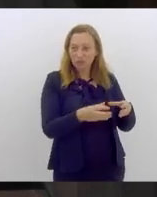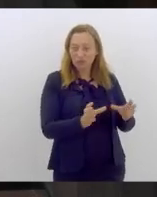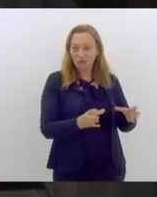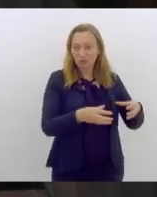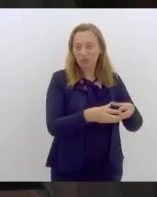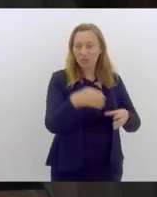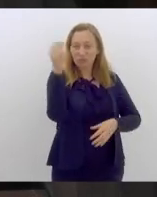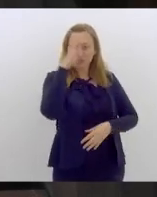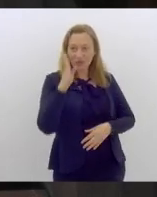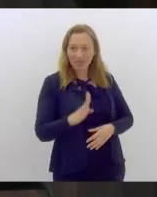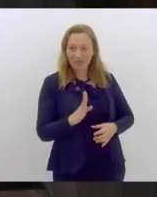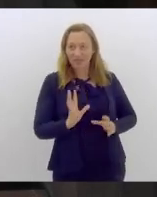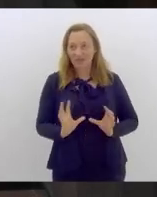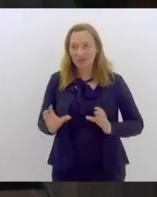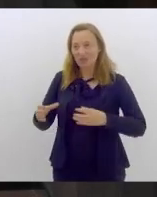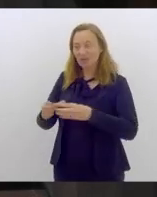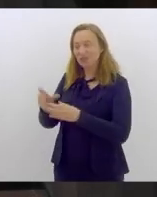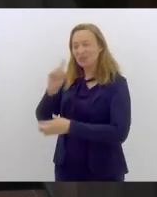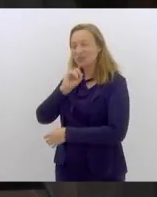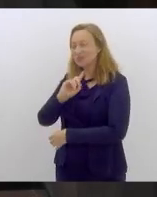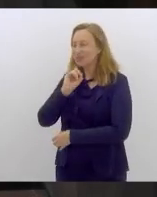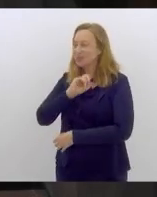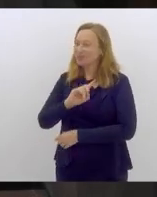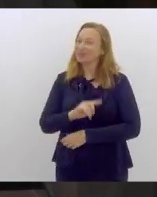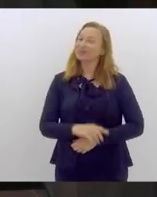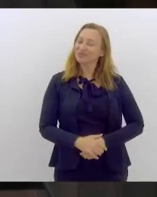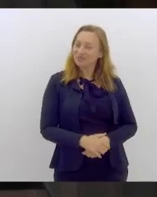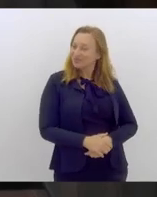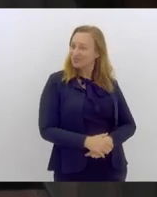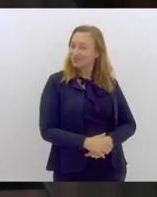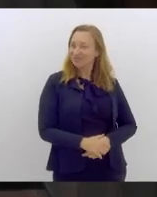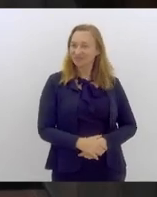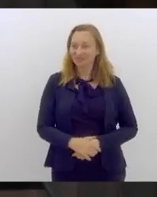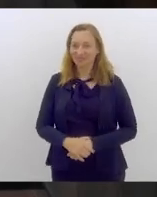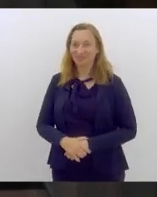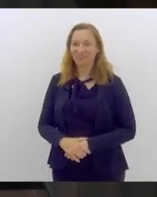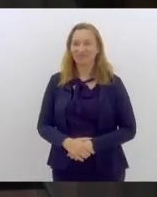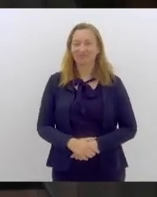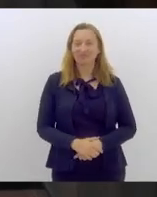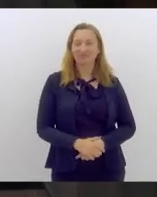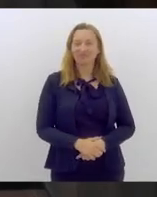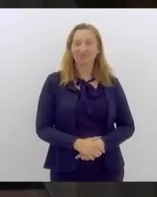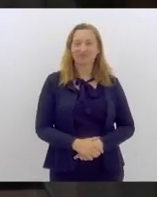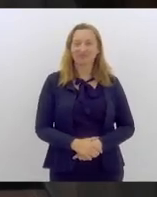nação brasileira e a nação rubro-negra.